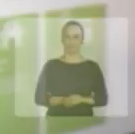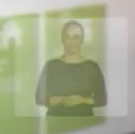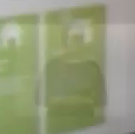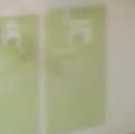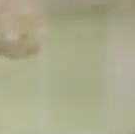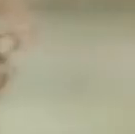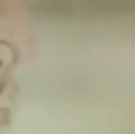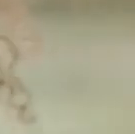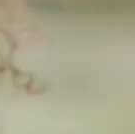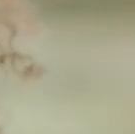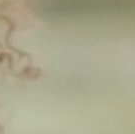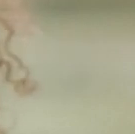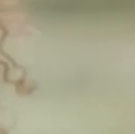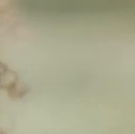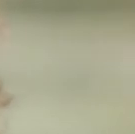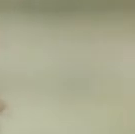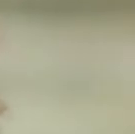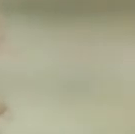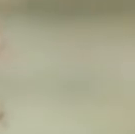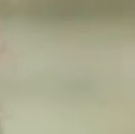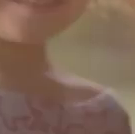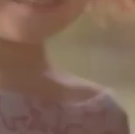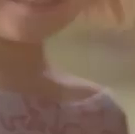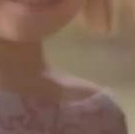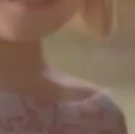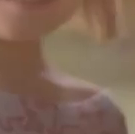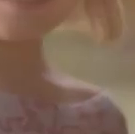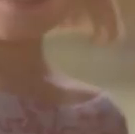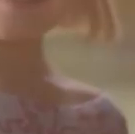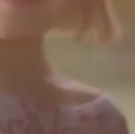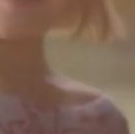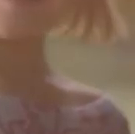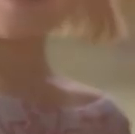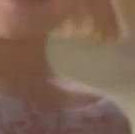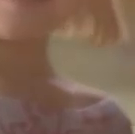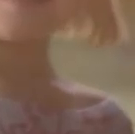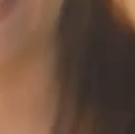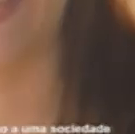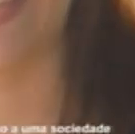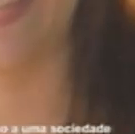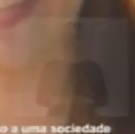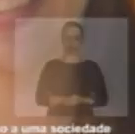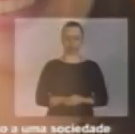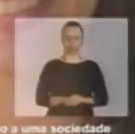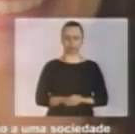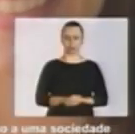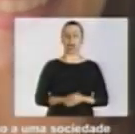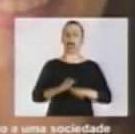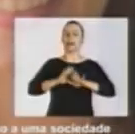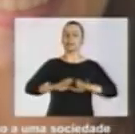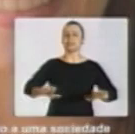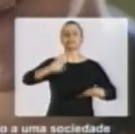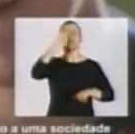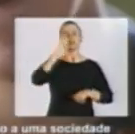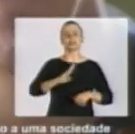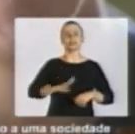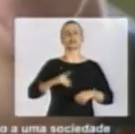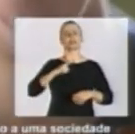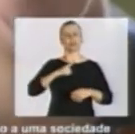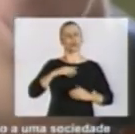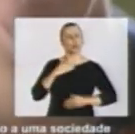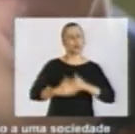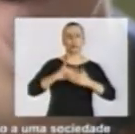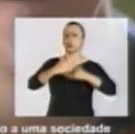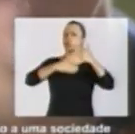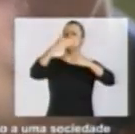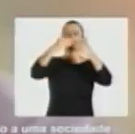cidade pessoas de diferentes idades etnias e deficiências sorriem é desse jeito que o Brasil está avançando